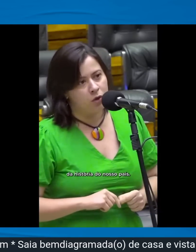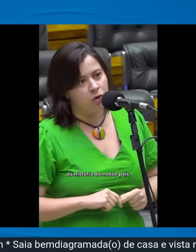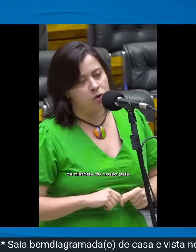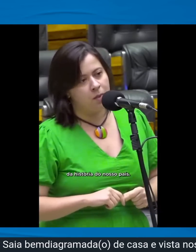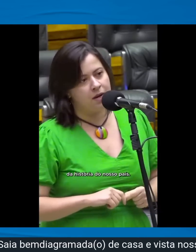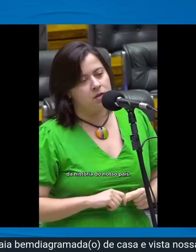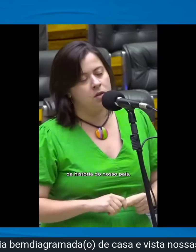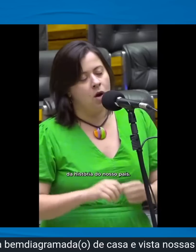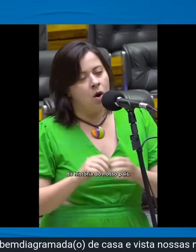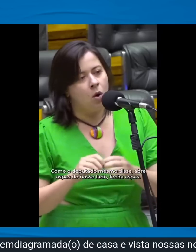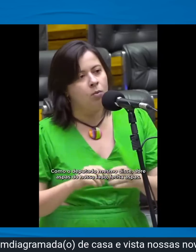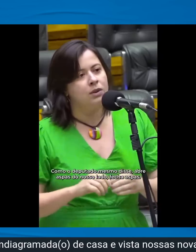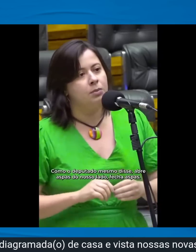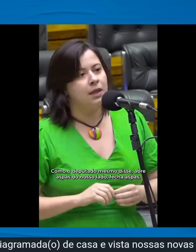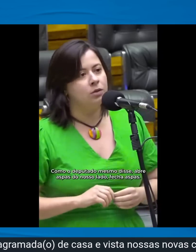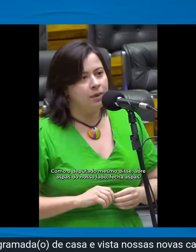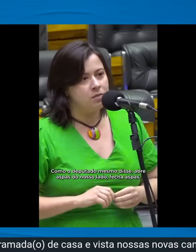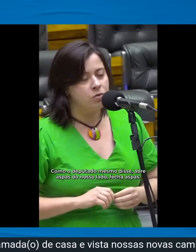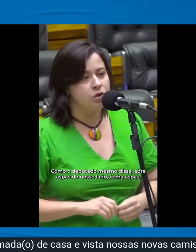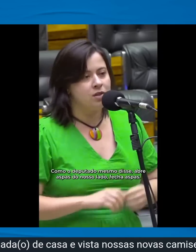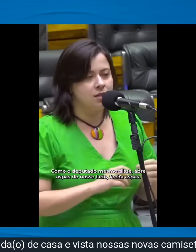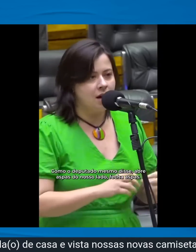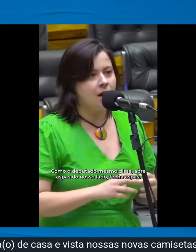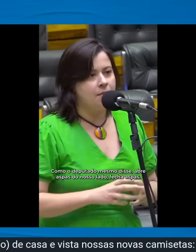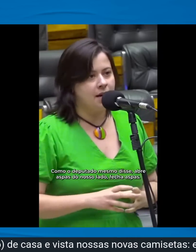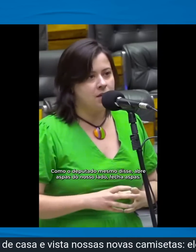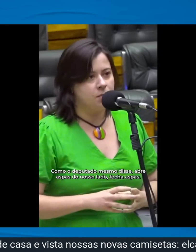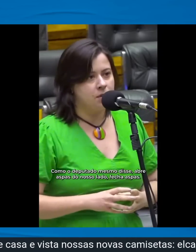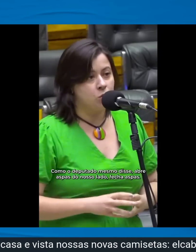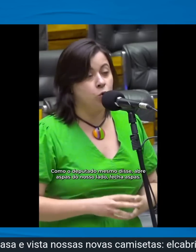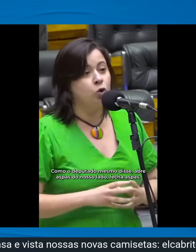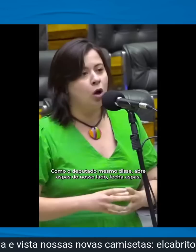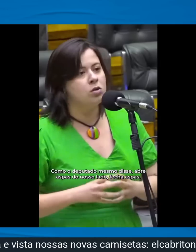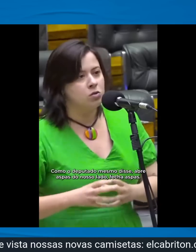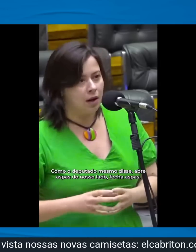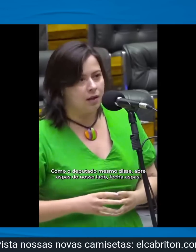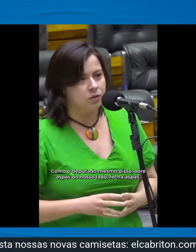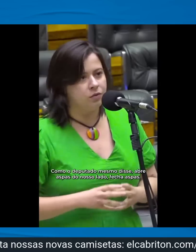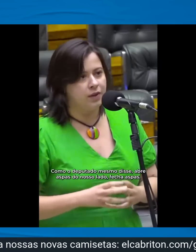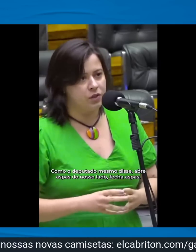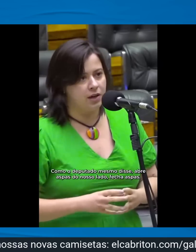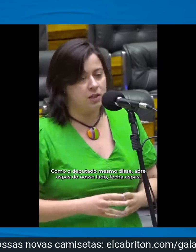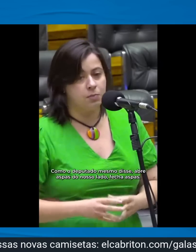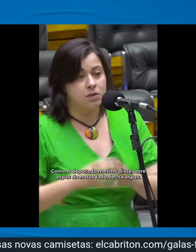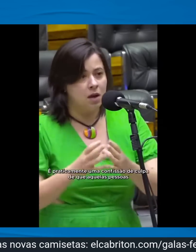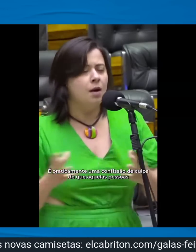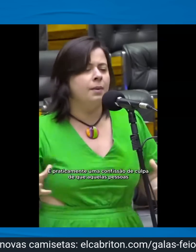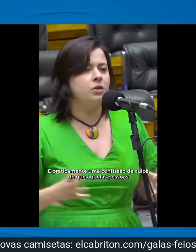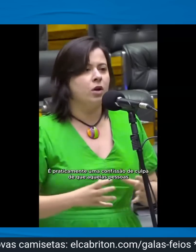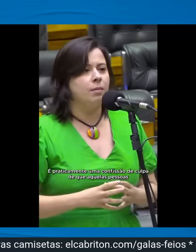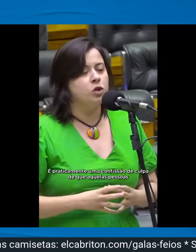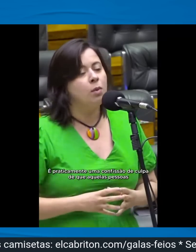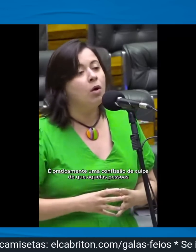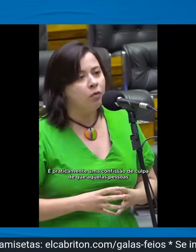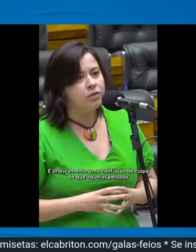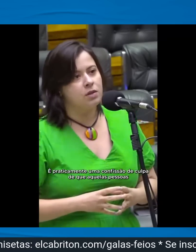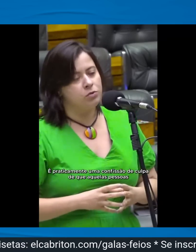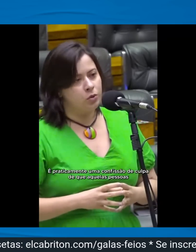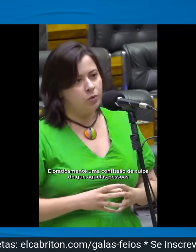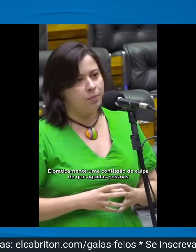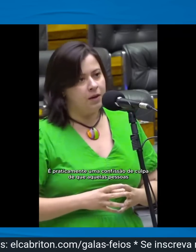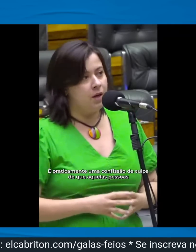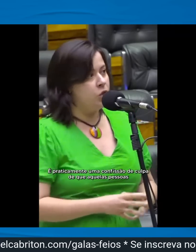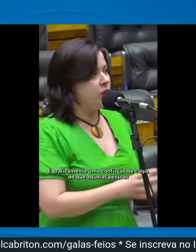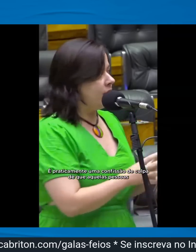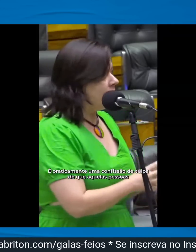da história do nosso país. Como o deputado mesmo disse, abre aspas, do nosso lado, fecha aspas, praticamente uma confissão